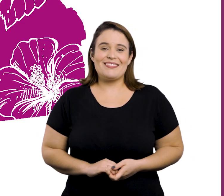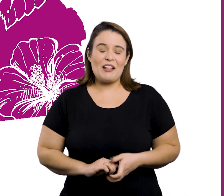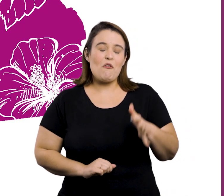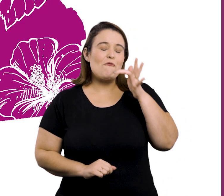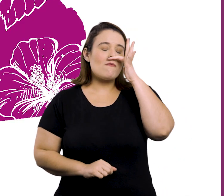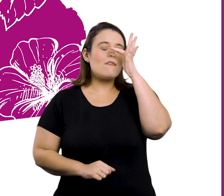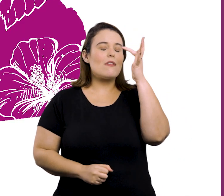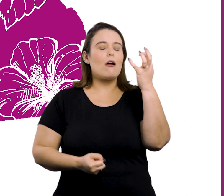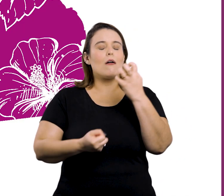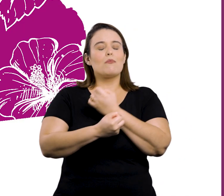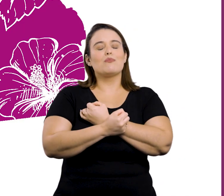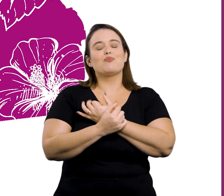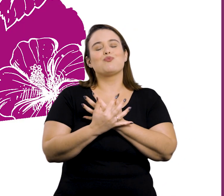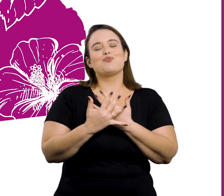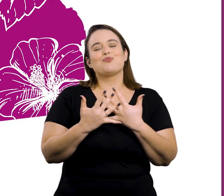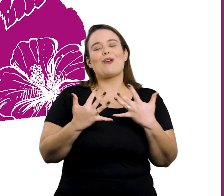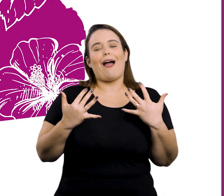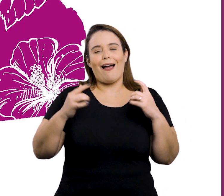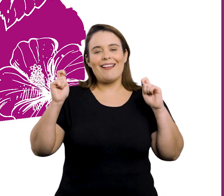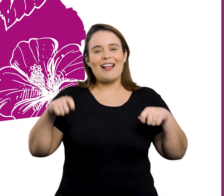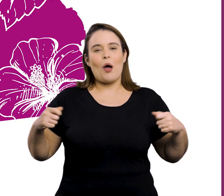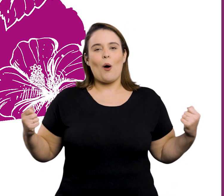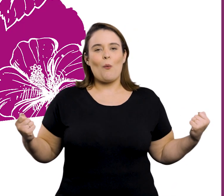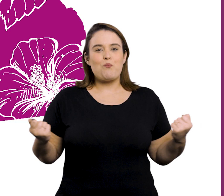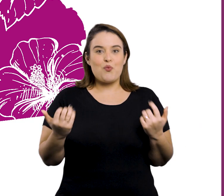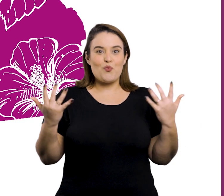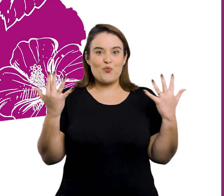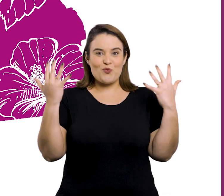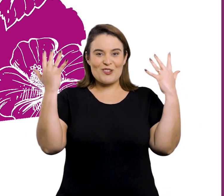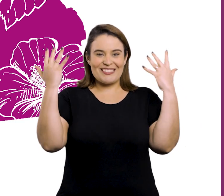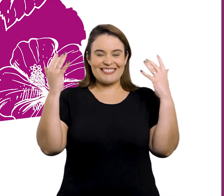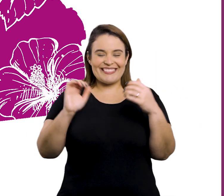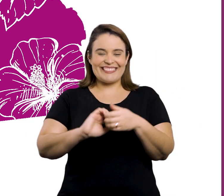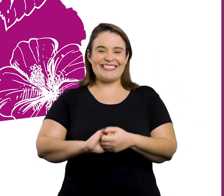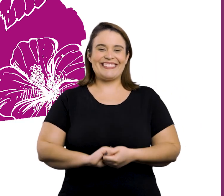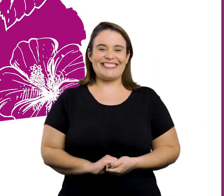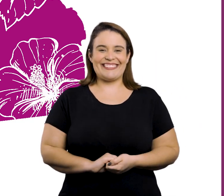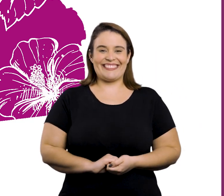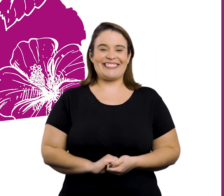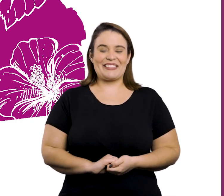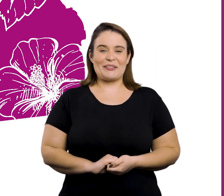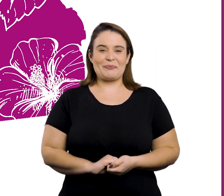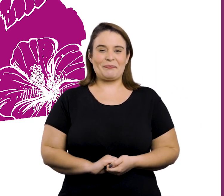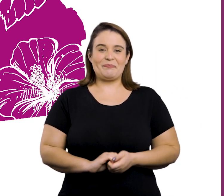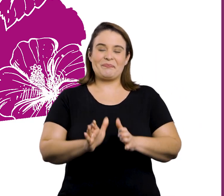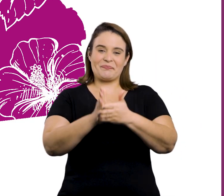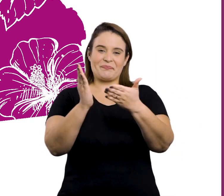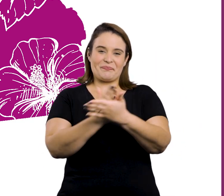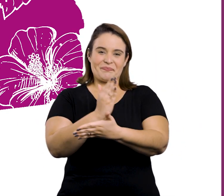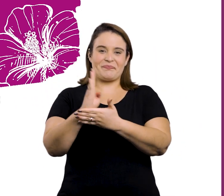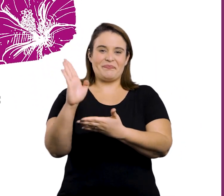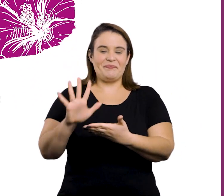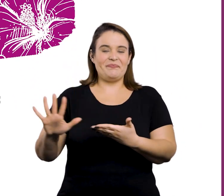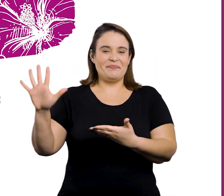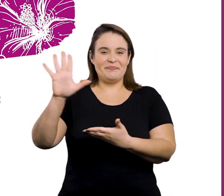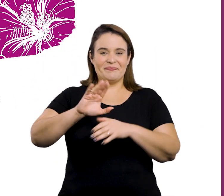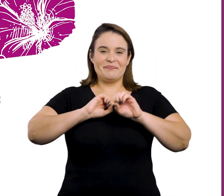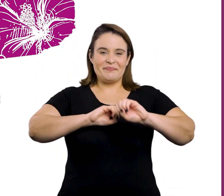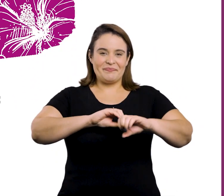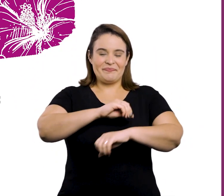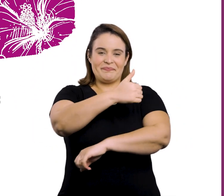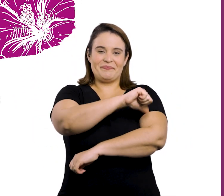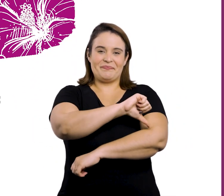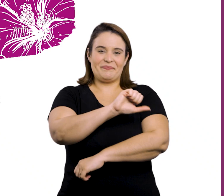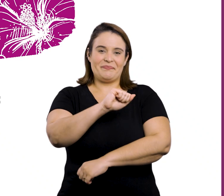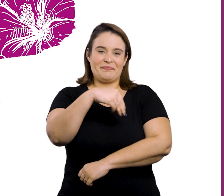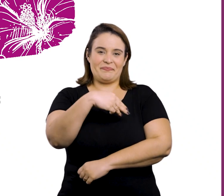que, abre aspas, 1000 flores de experimentos diversos possam florescer. Fecha aspas. Revista